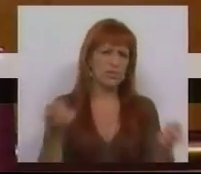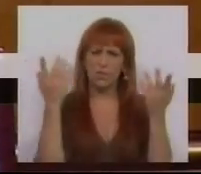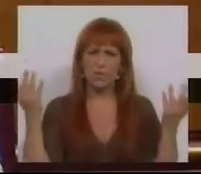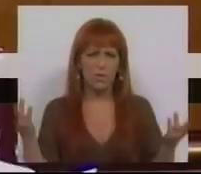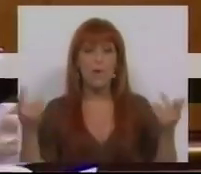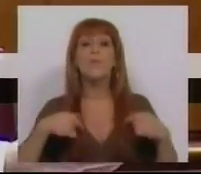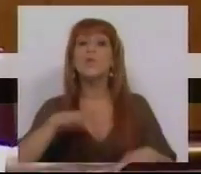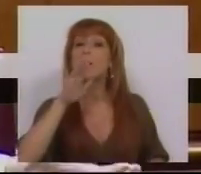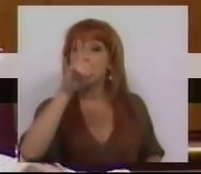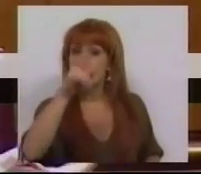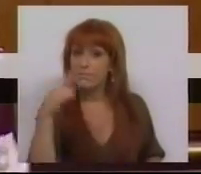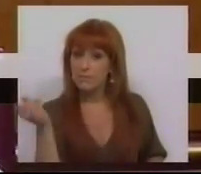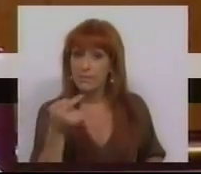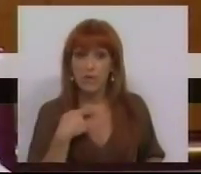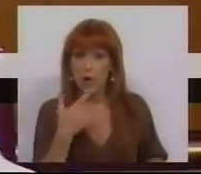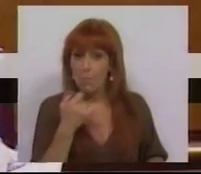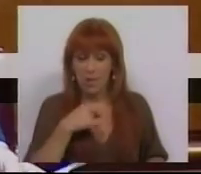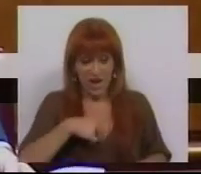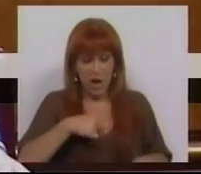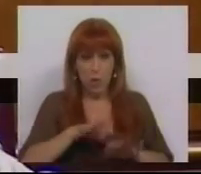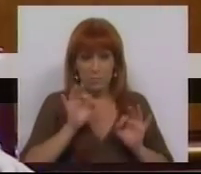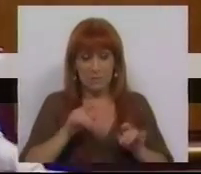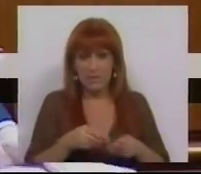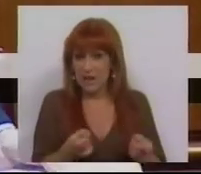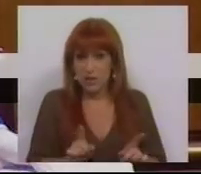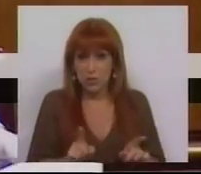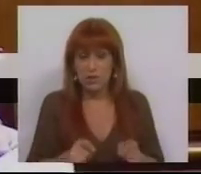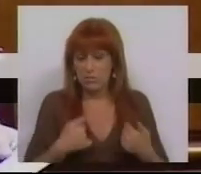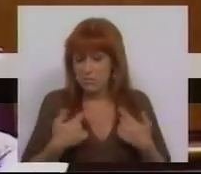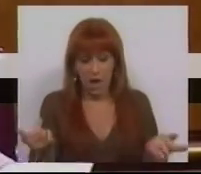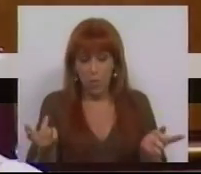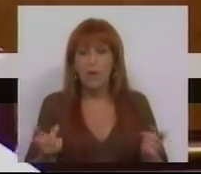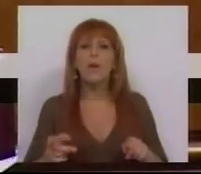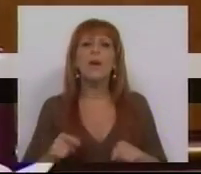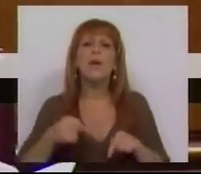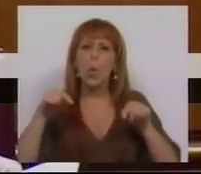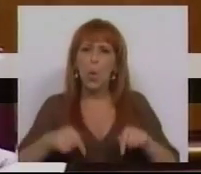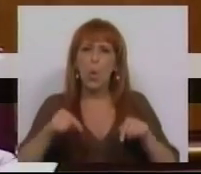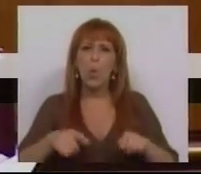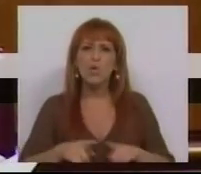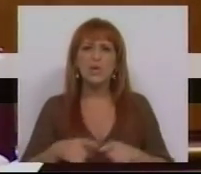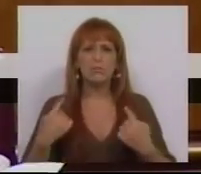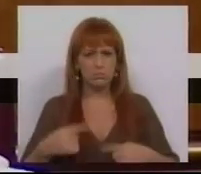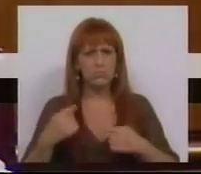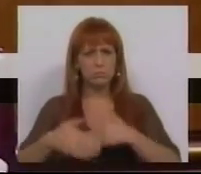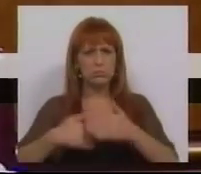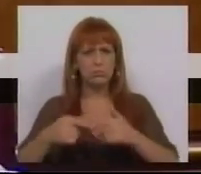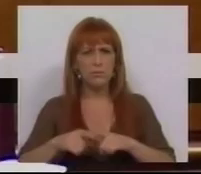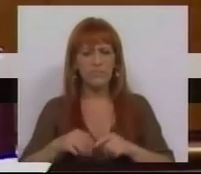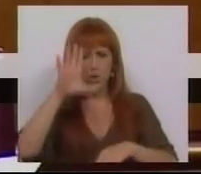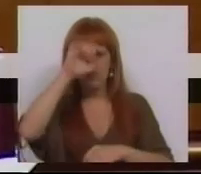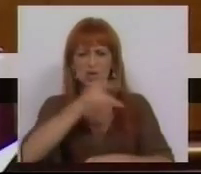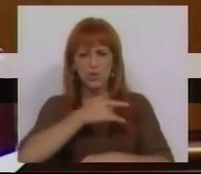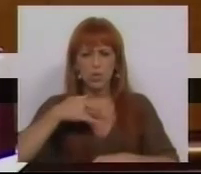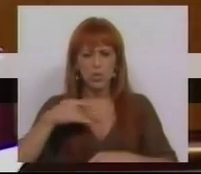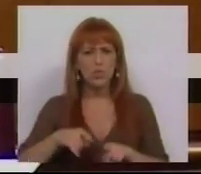Administração. Mas quero dizer-lhe que, apesar de não poder ser eu a tratar desta matéria, nem deva ser, hoje mesmo tem estado do Ministério